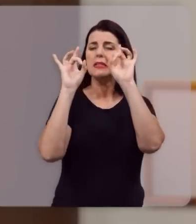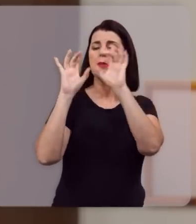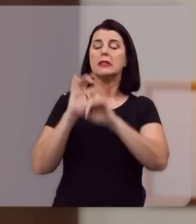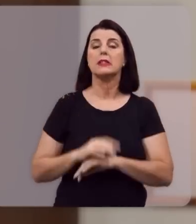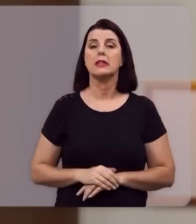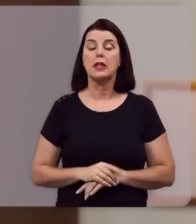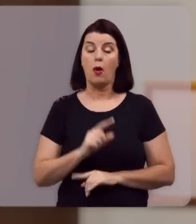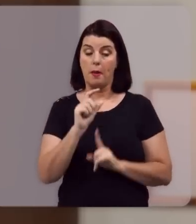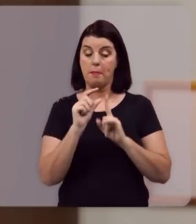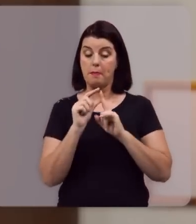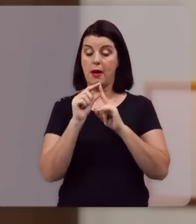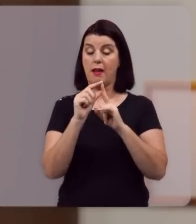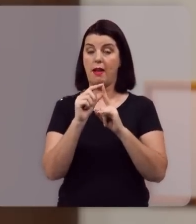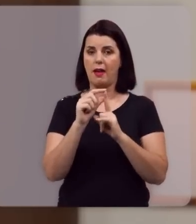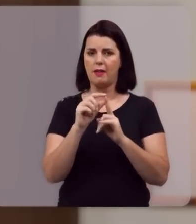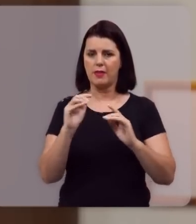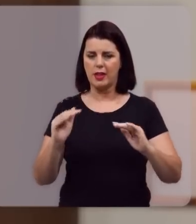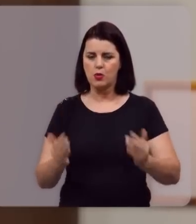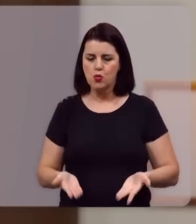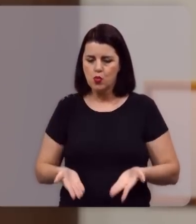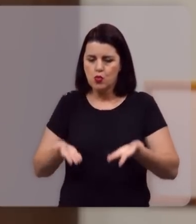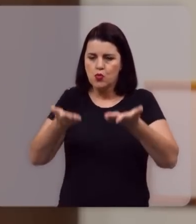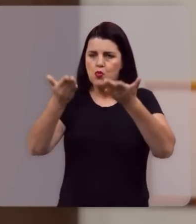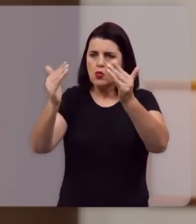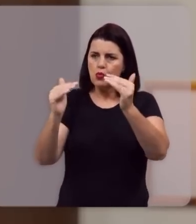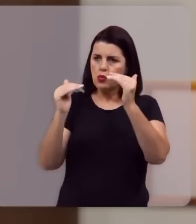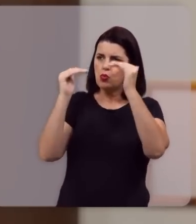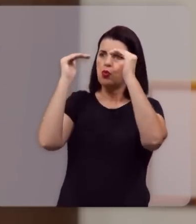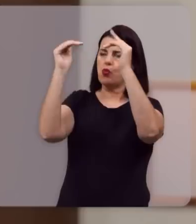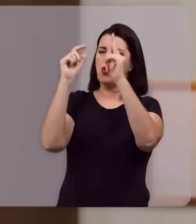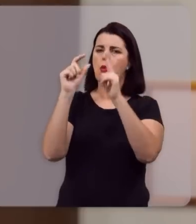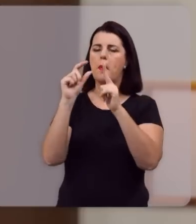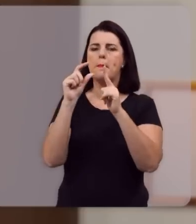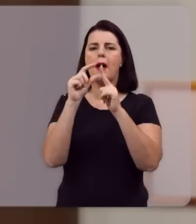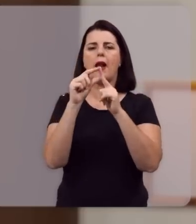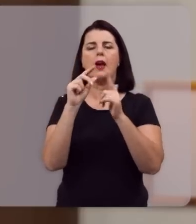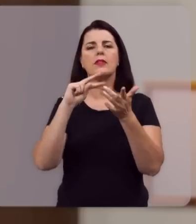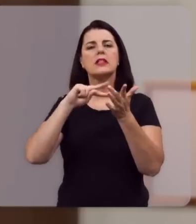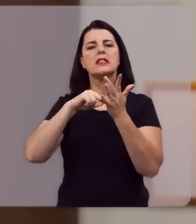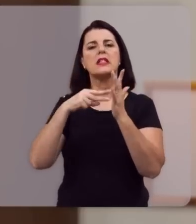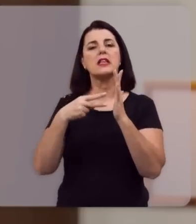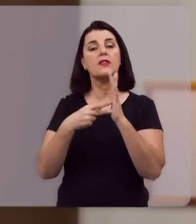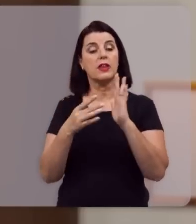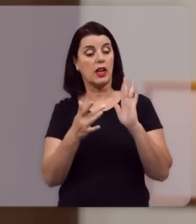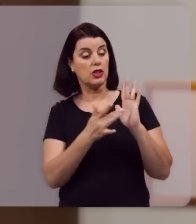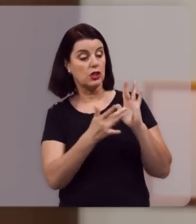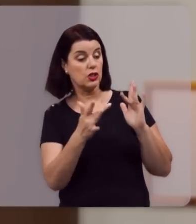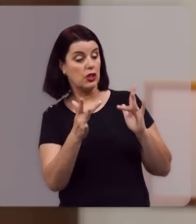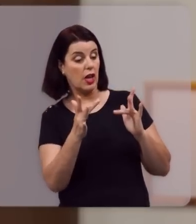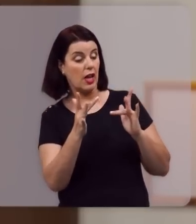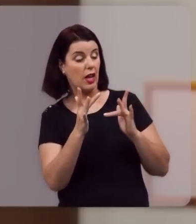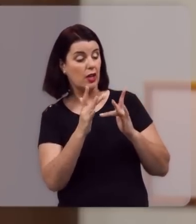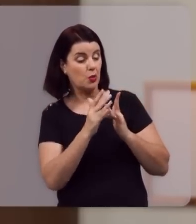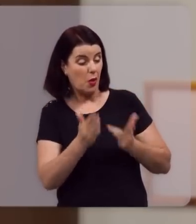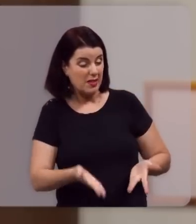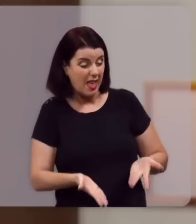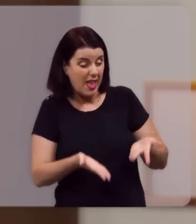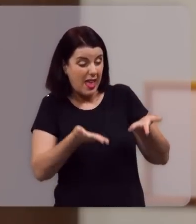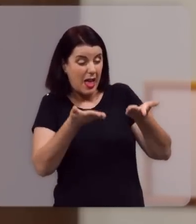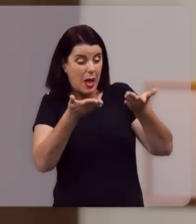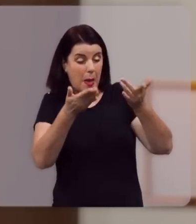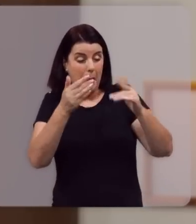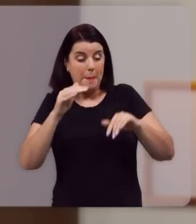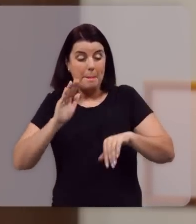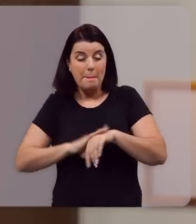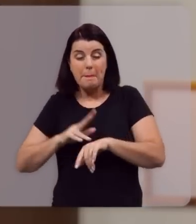sobremaneira. E esta palavra, exaltou sobremaneira, é uma única palavra no grego que significa que ele foi exaltado ao grau